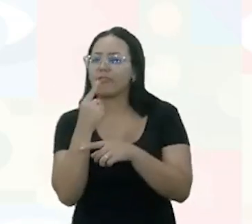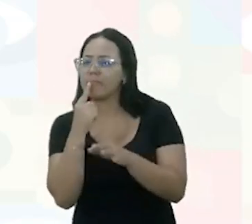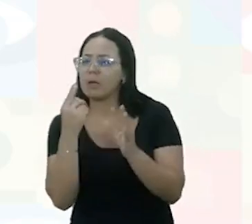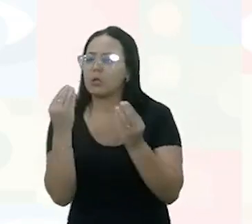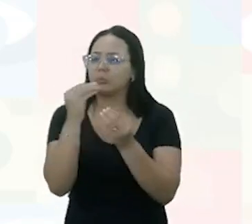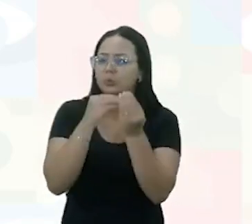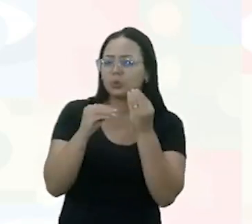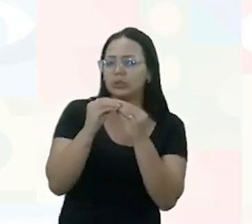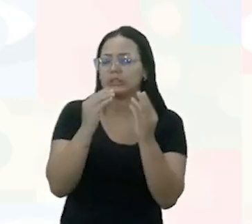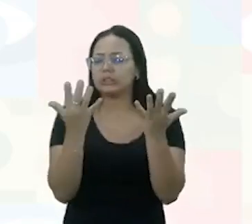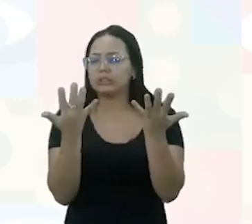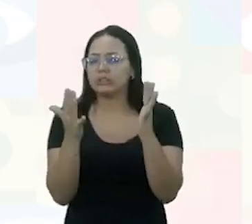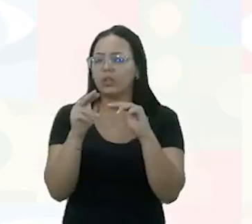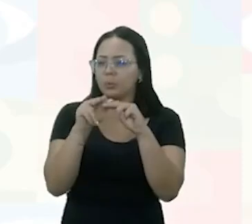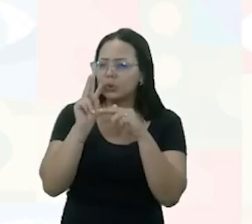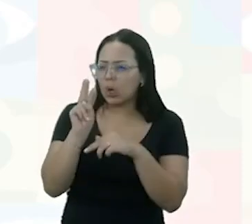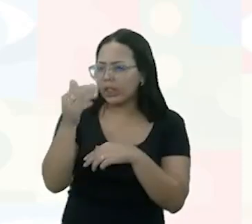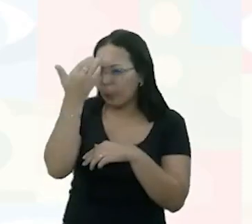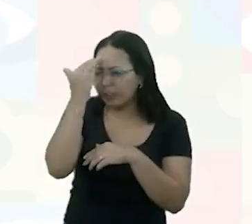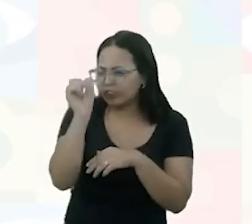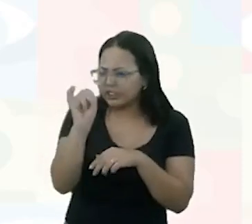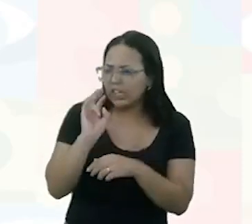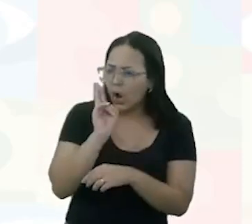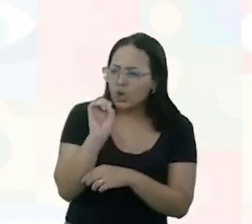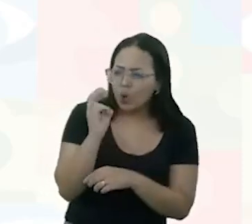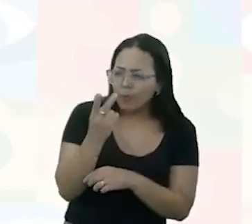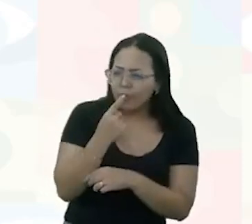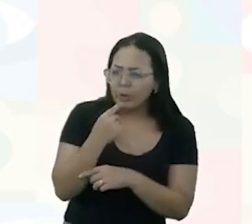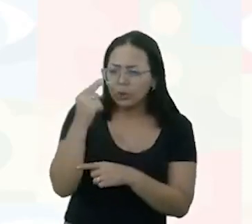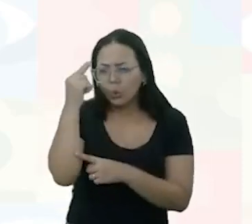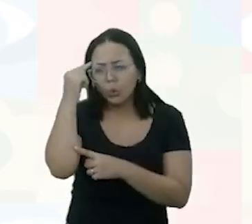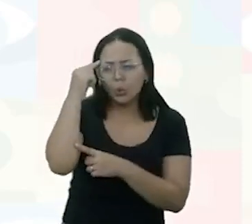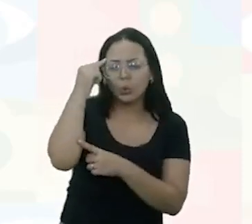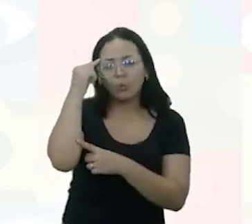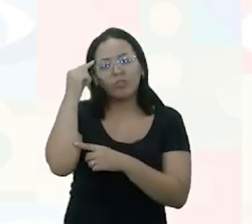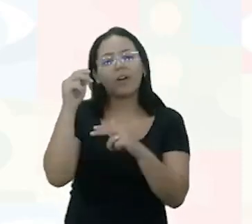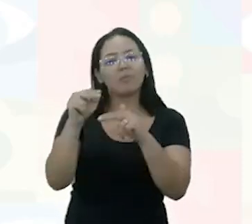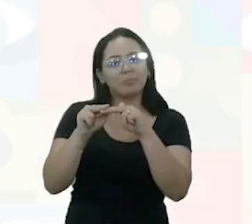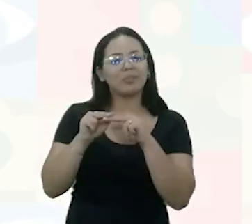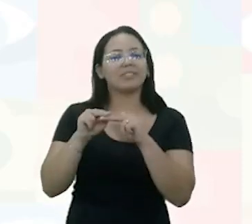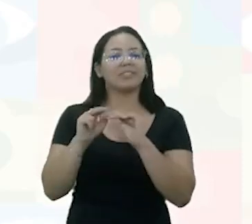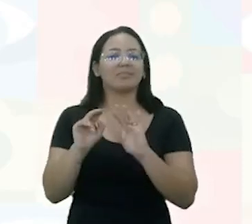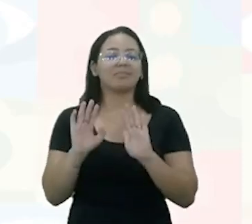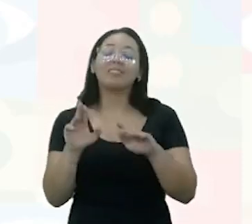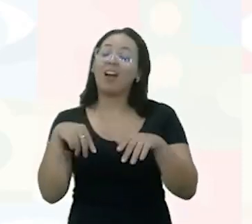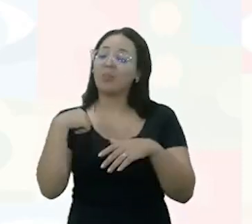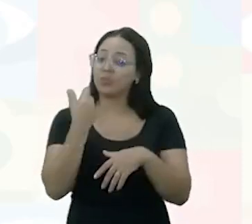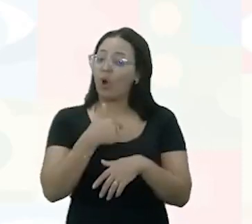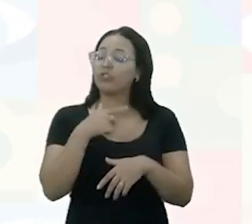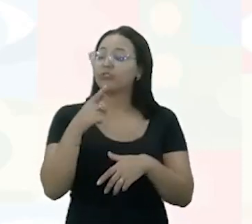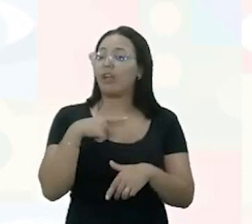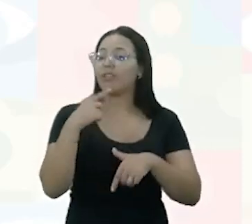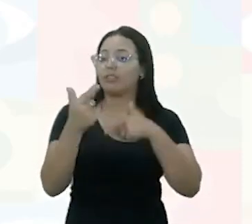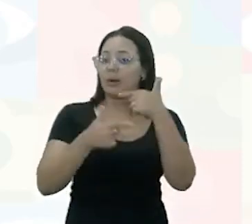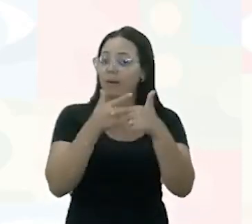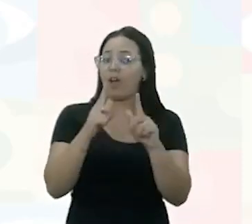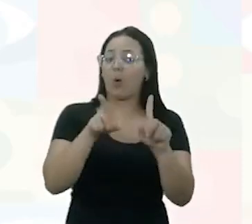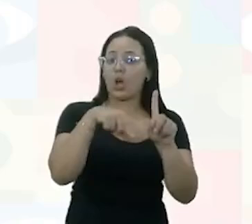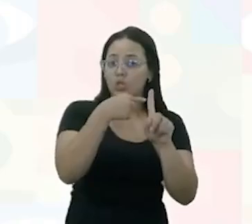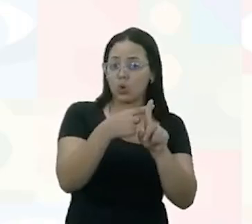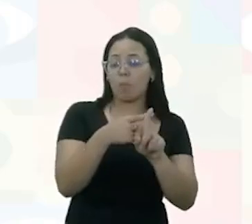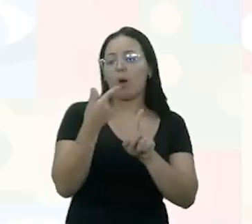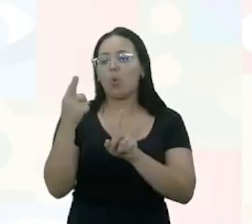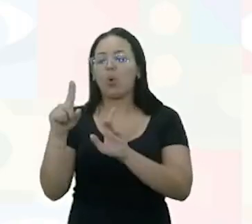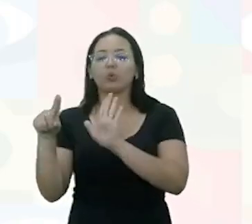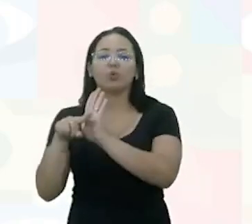isso que você olha para ela e você não entende se é rosa ou se é vermelho. E aí a gente entende que um trabalha com a soma e o outro trabalha